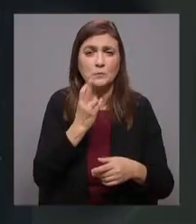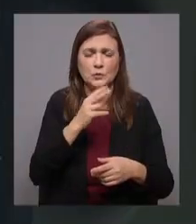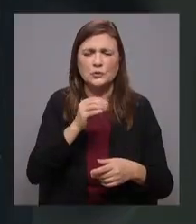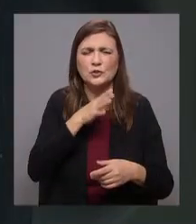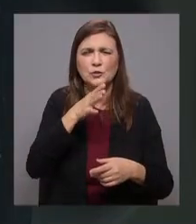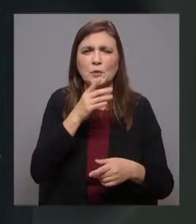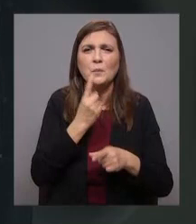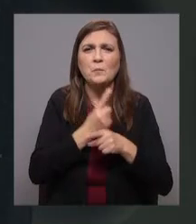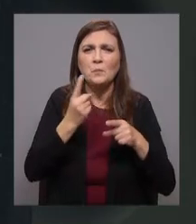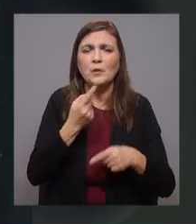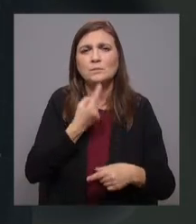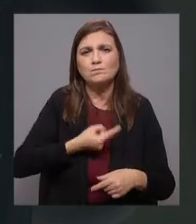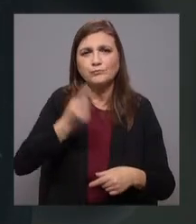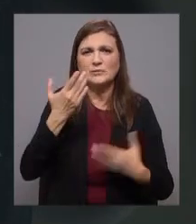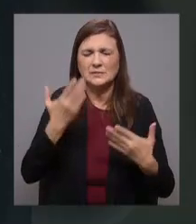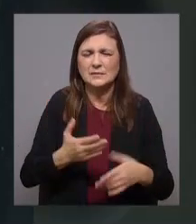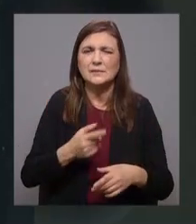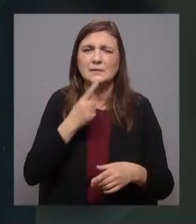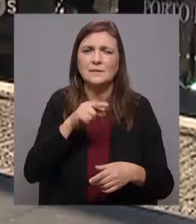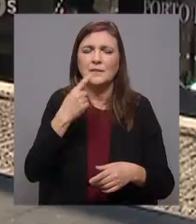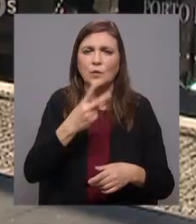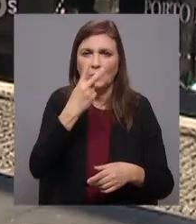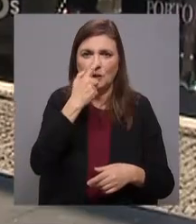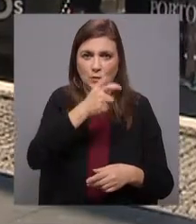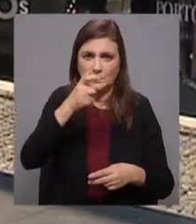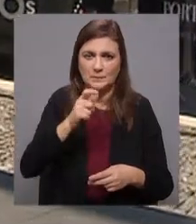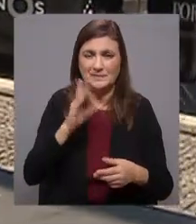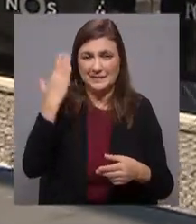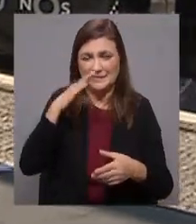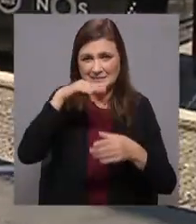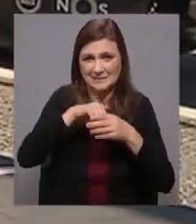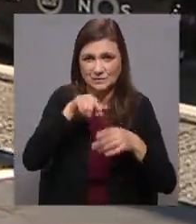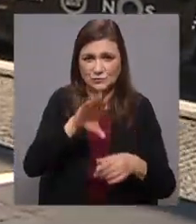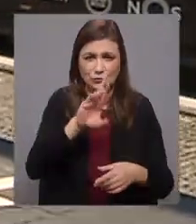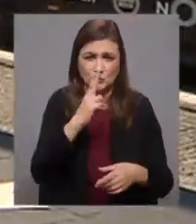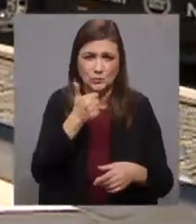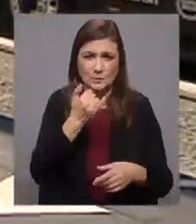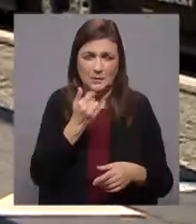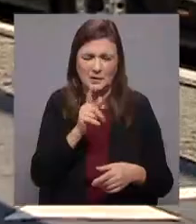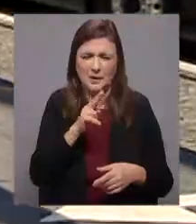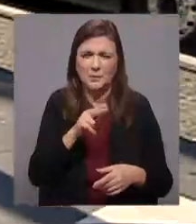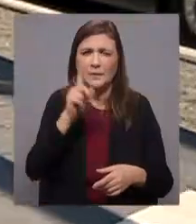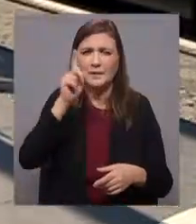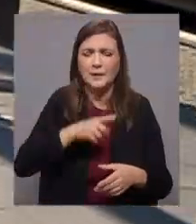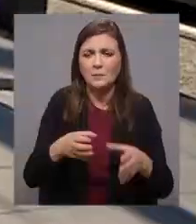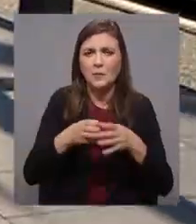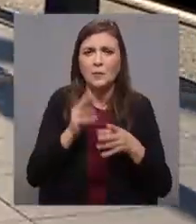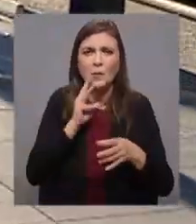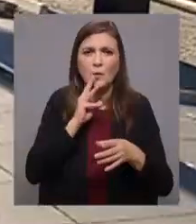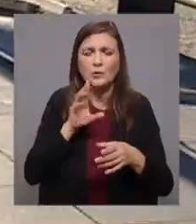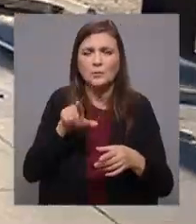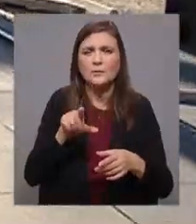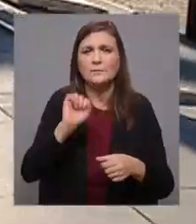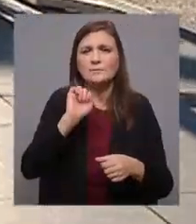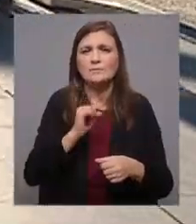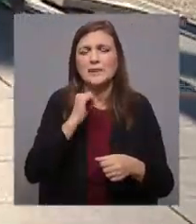o porquê desta denúncia, que visa dois elementos que pertenciam à Juveléu e aos grupos de WhatsApp associados ao